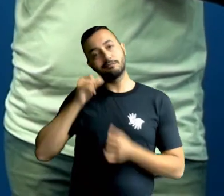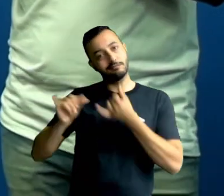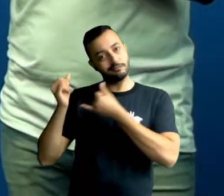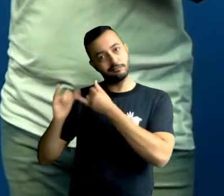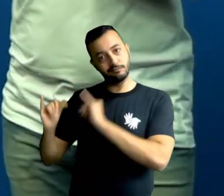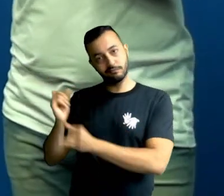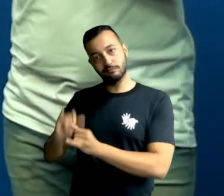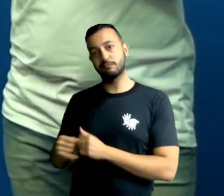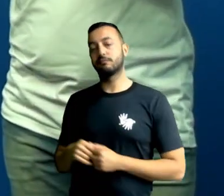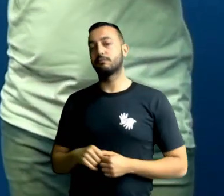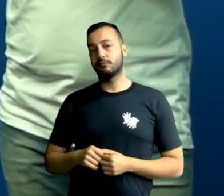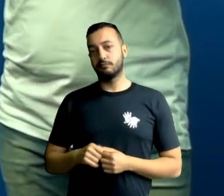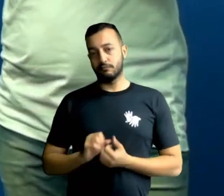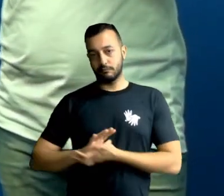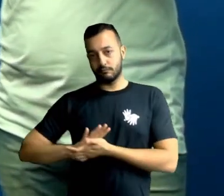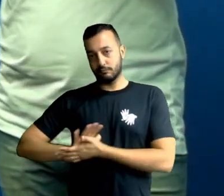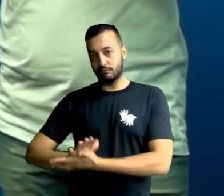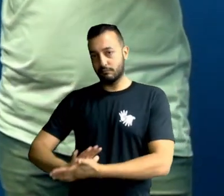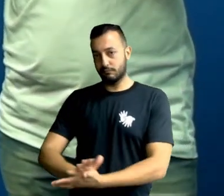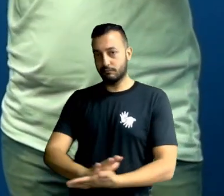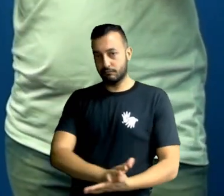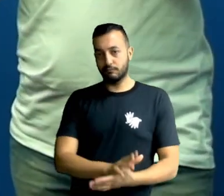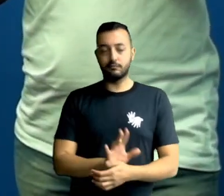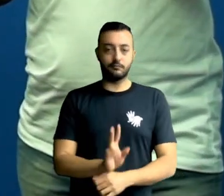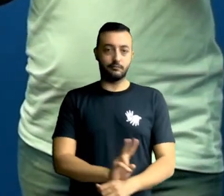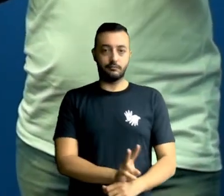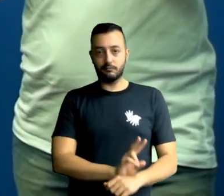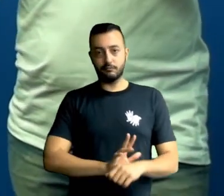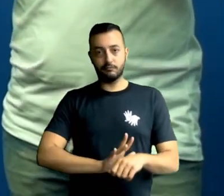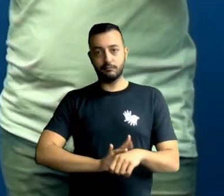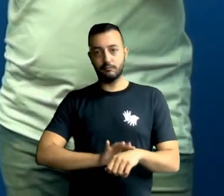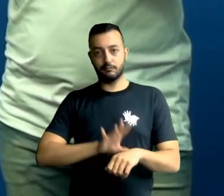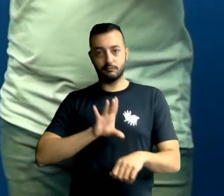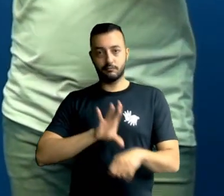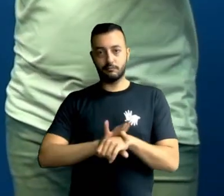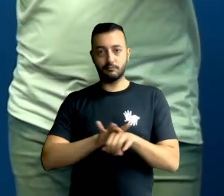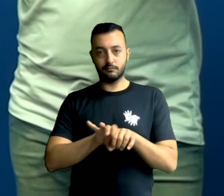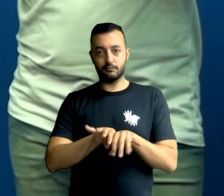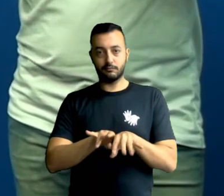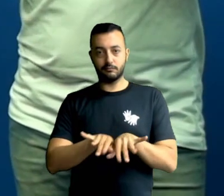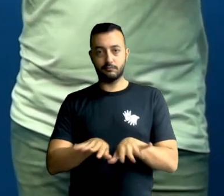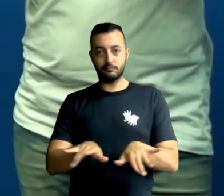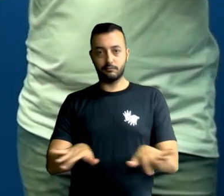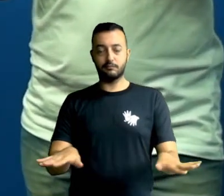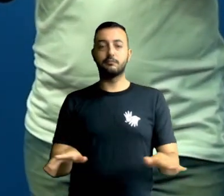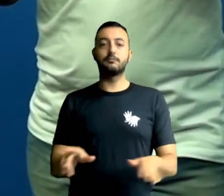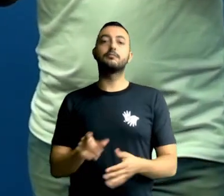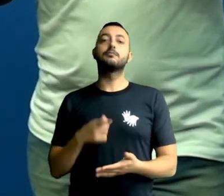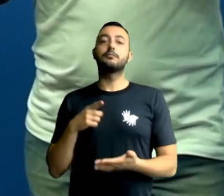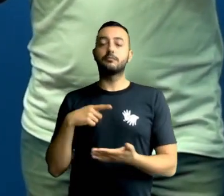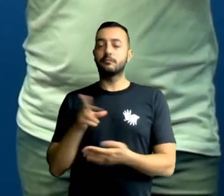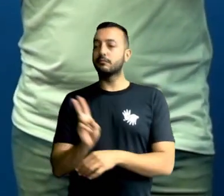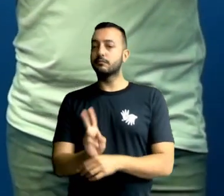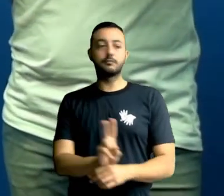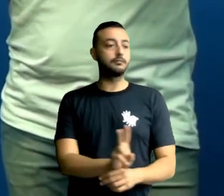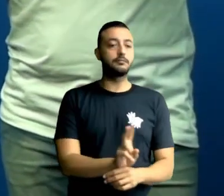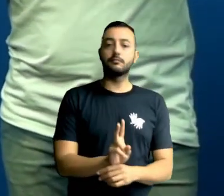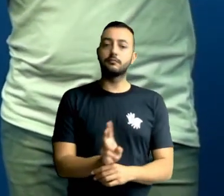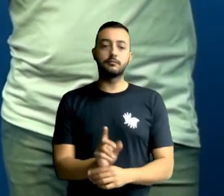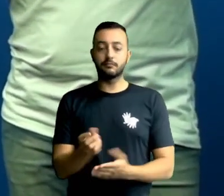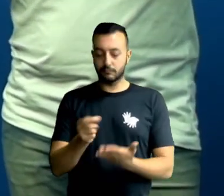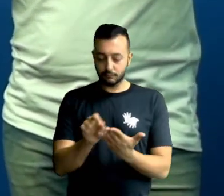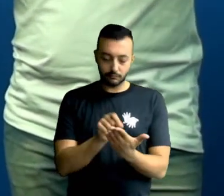roedores. A vigilância epidemiológica, ela atua mapeando esses casos e